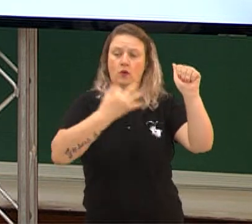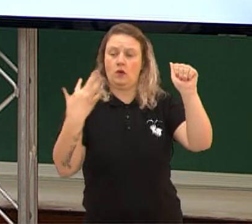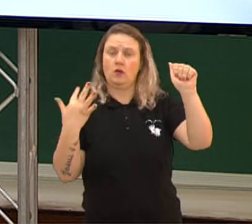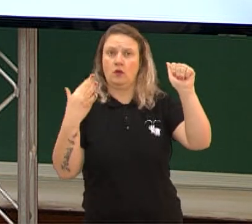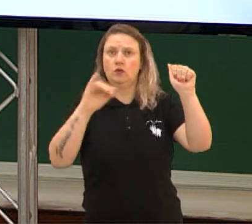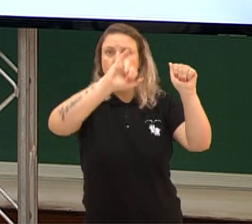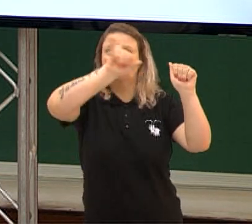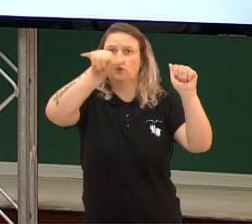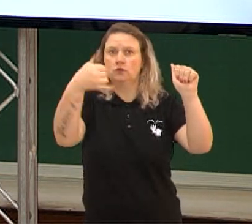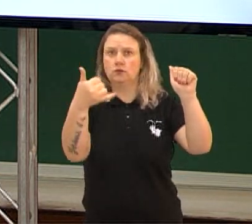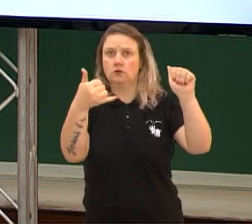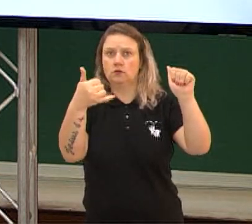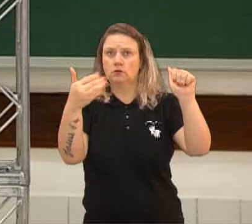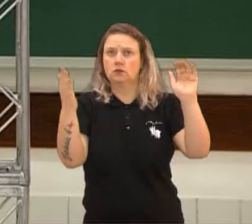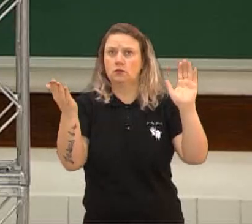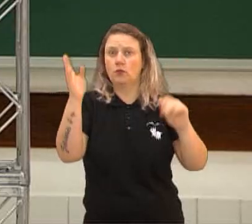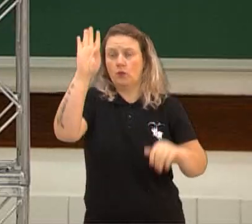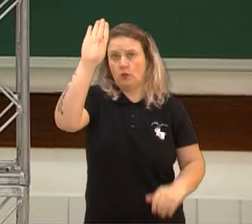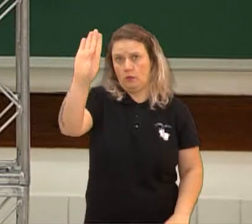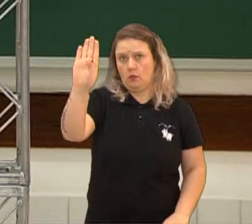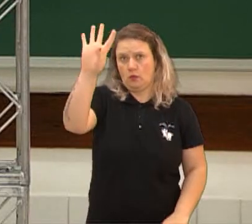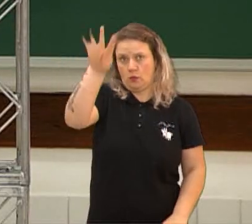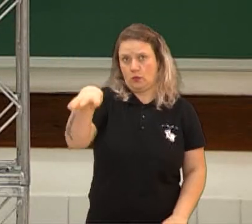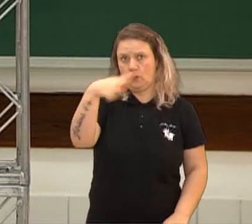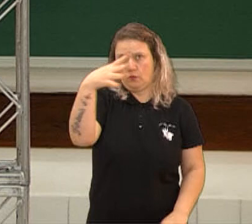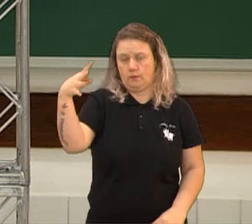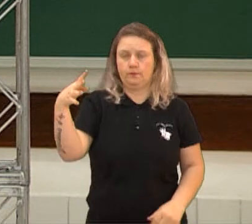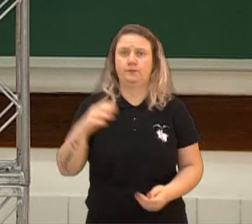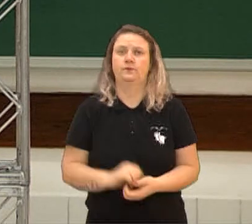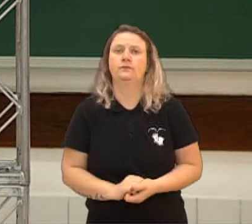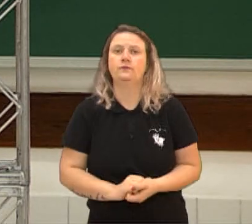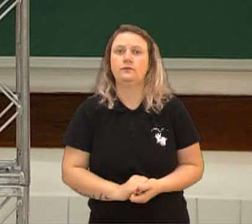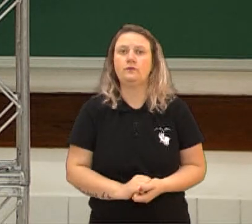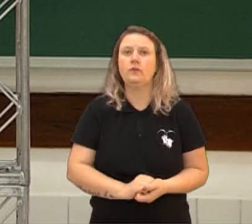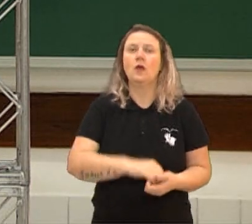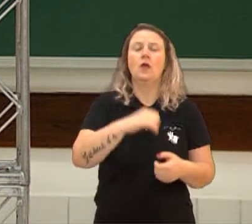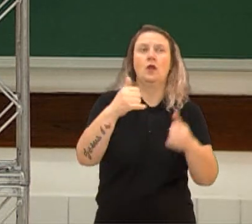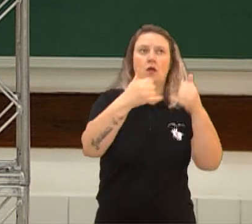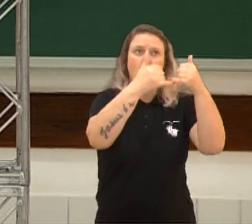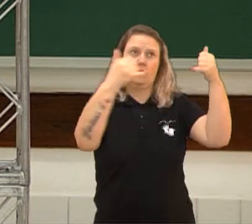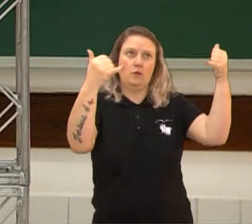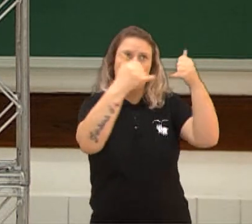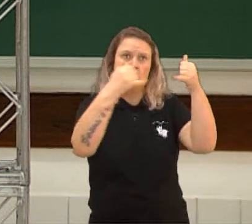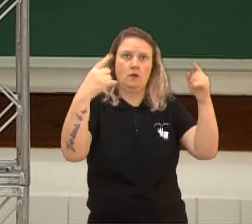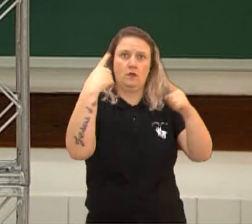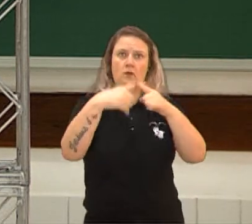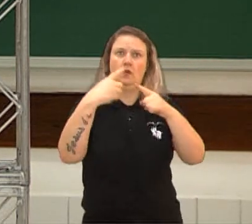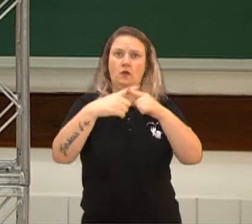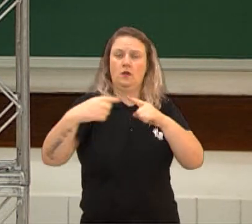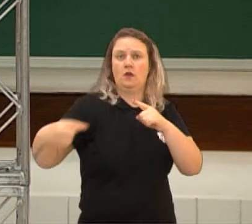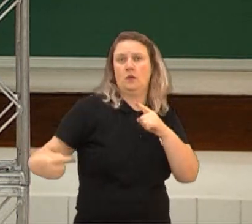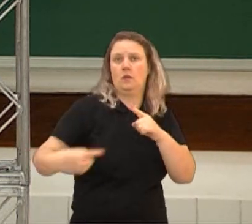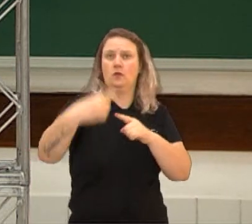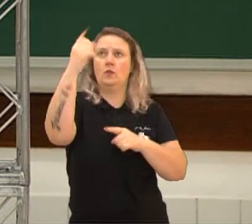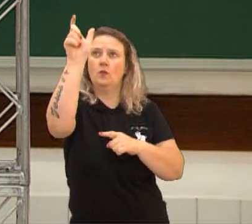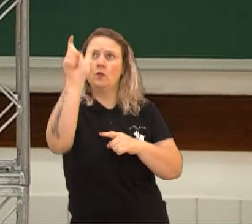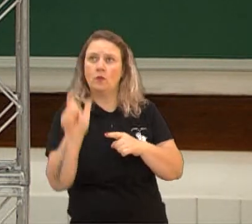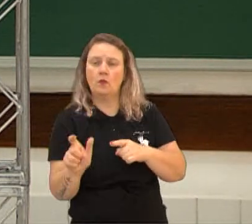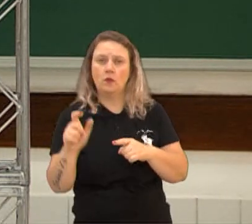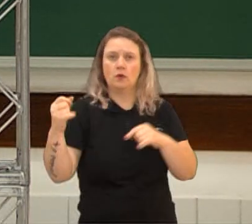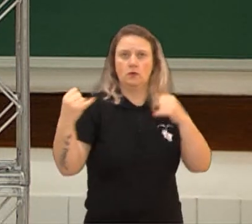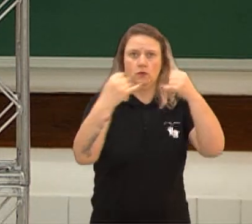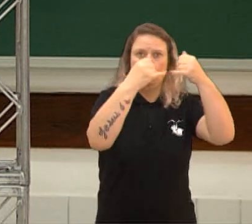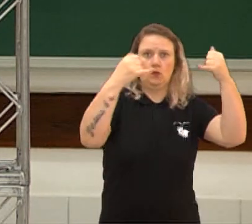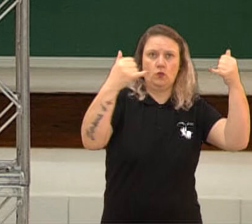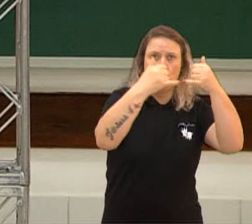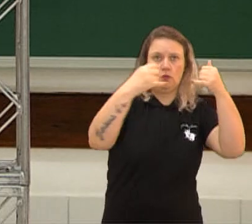B. Trocando em miúdos, primeira linha vezes primeira linha vezes segunda coluna, e eu